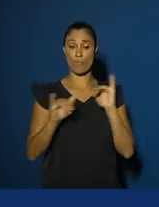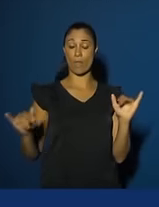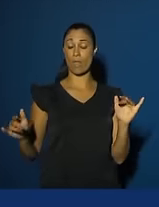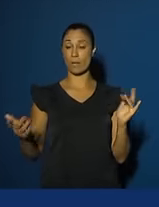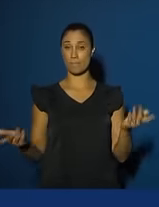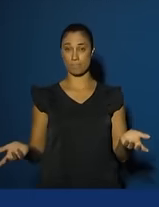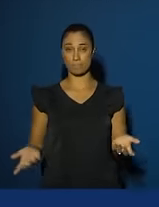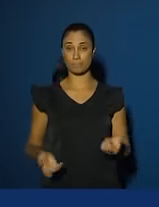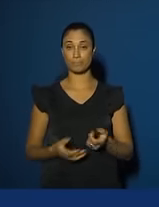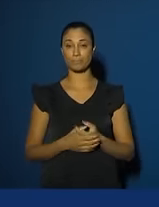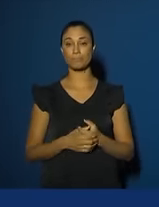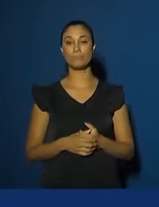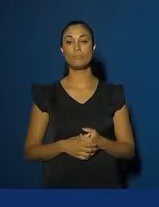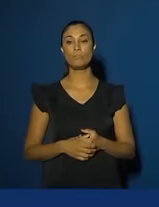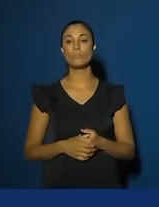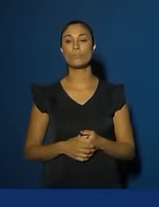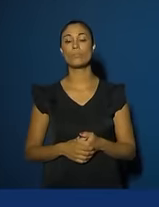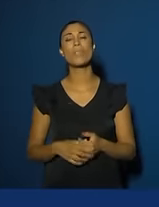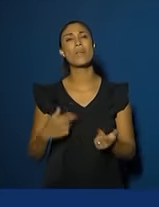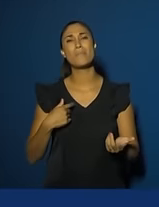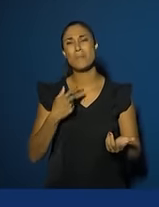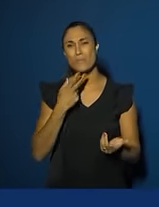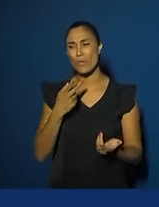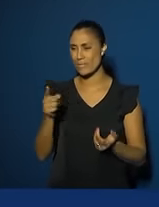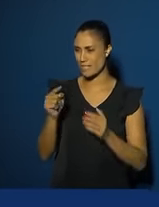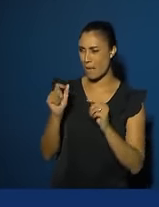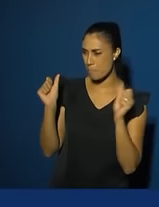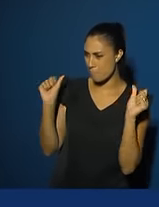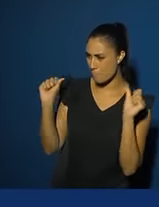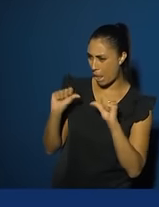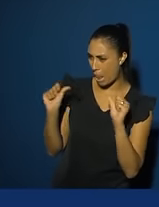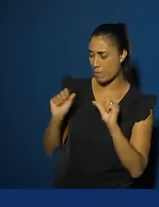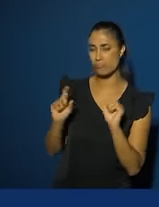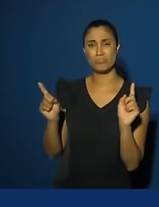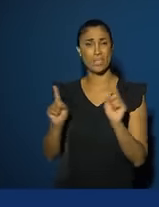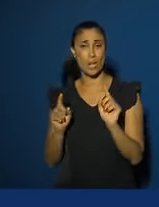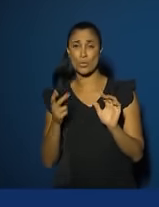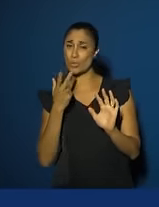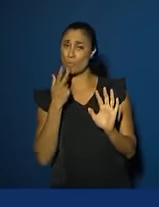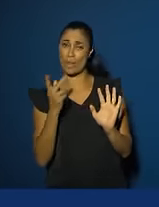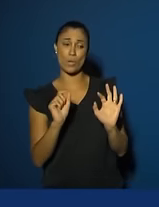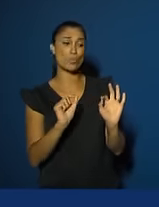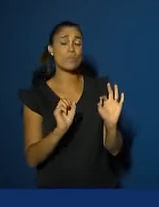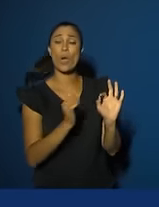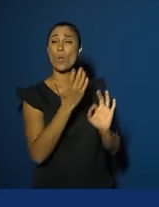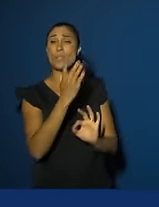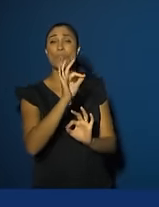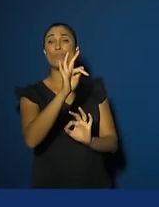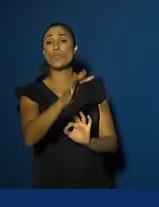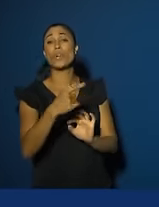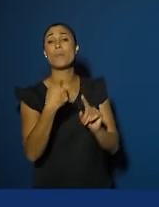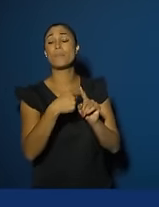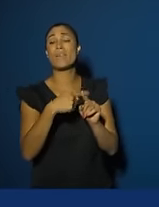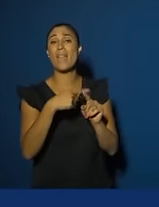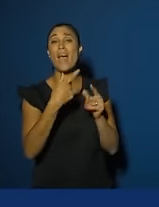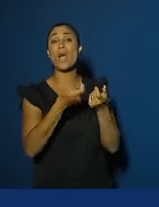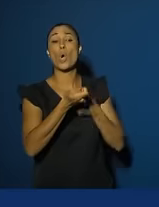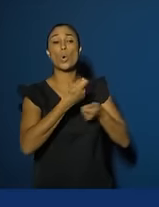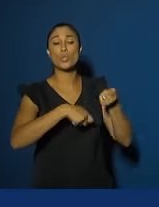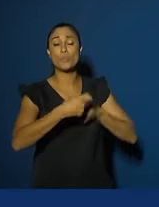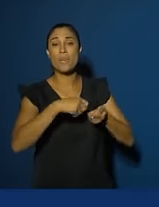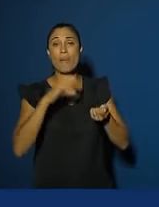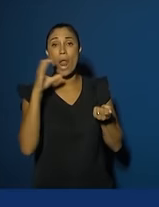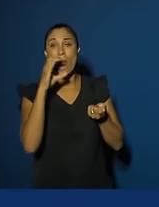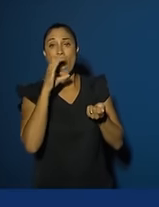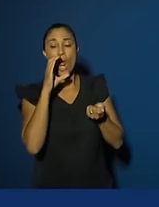declaração todo mundo falou você tá pessimista com br eu falei não eu só tô dizendo o que vai acontecer a economia vai desacelerar